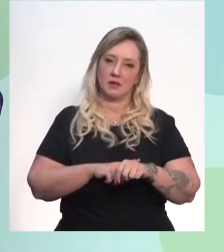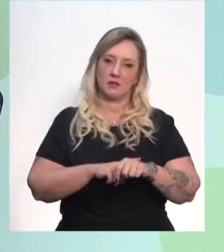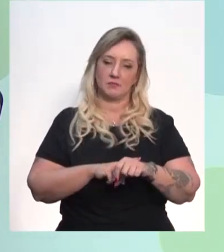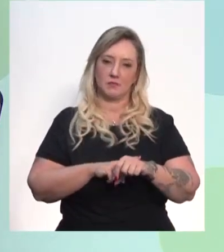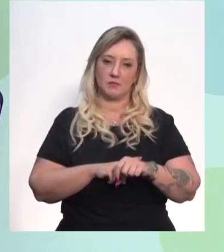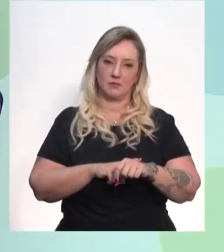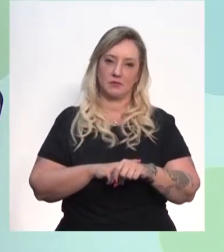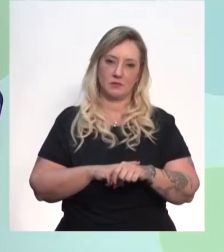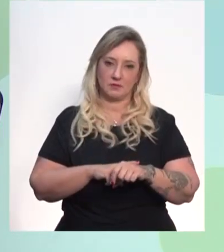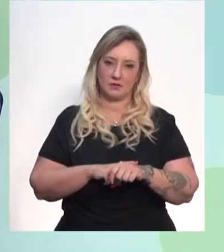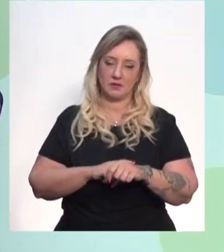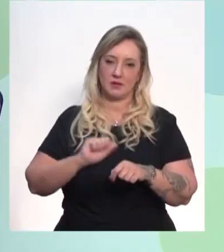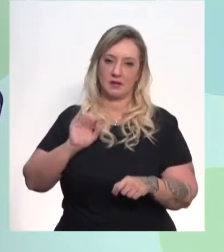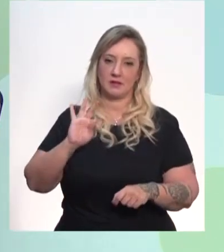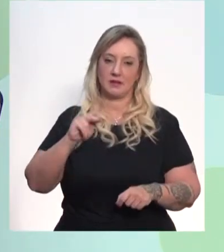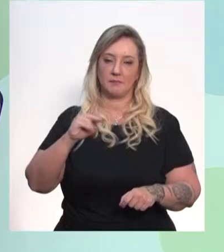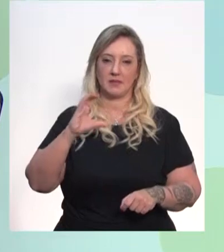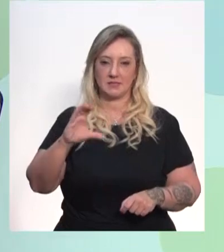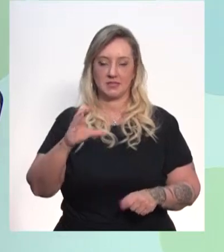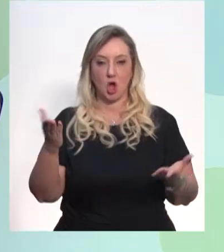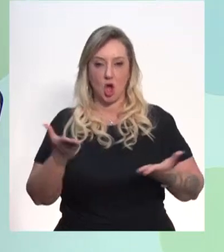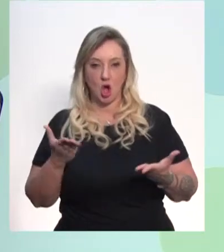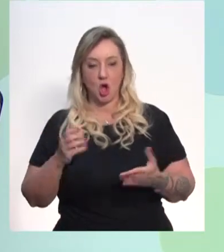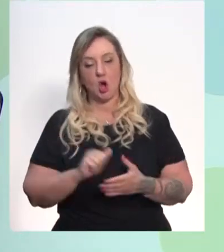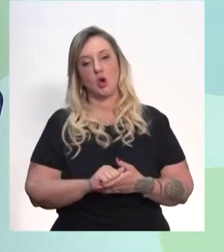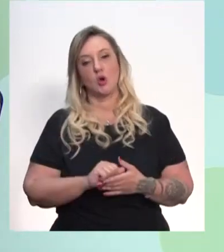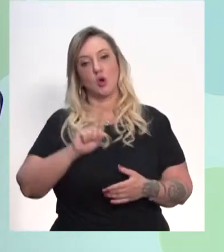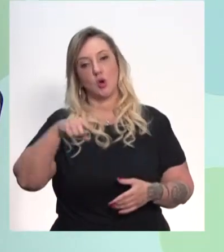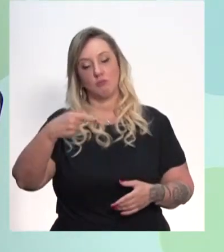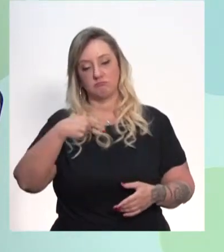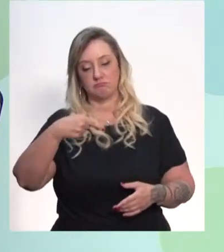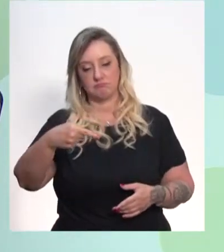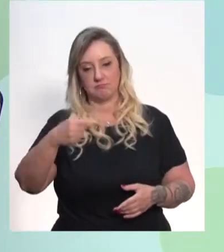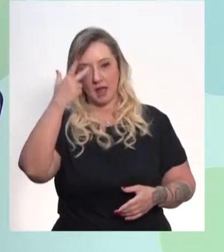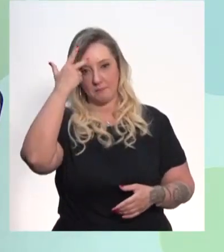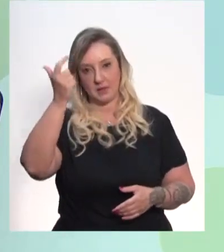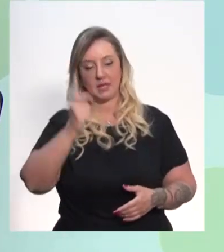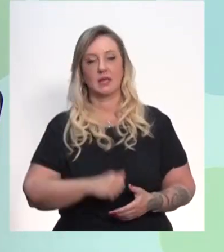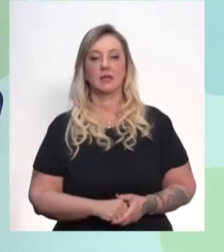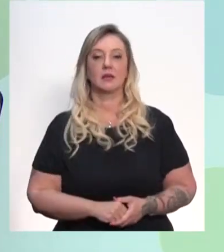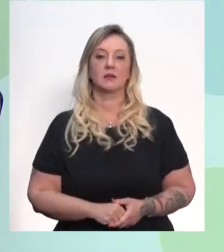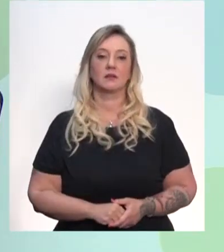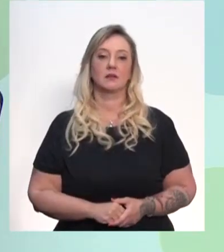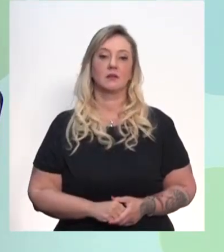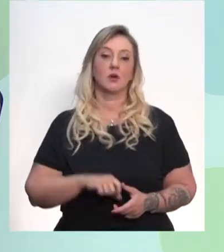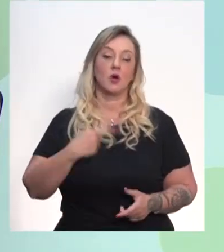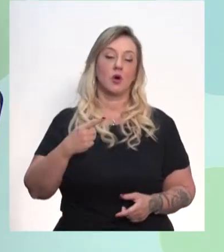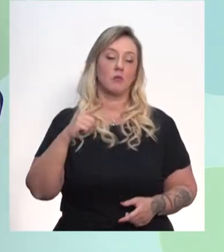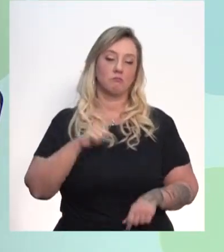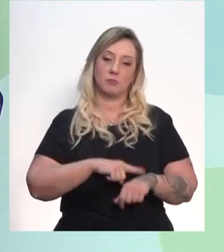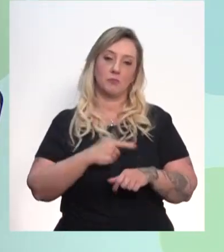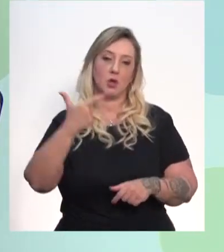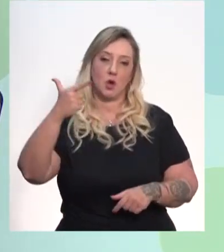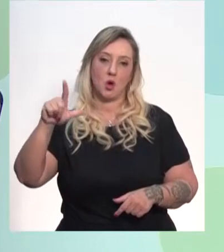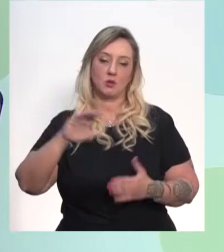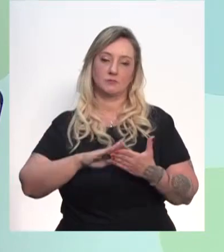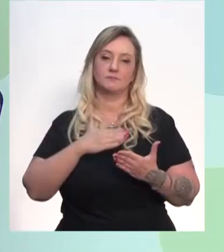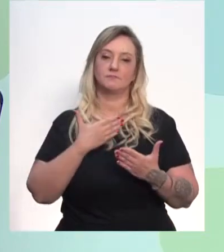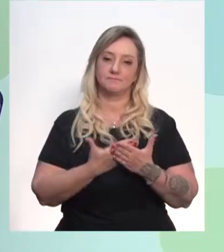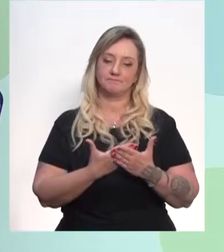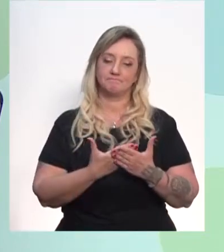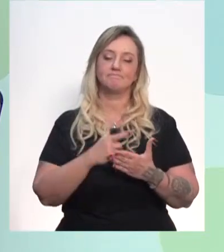tem como, tem que ser individualmente mesmo, e vai estar liberando o acesso de 1 a 1 para que os professores eventuais